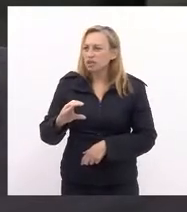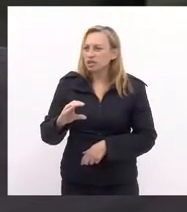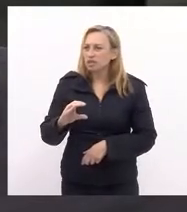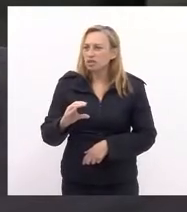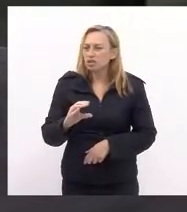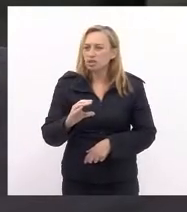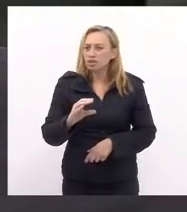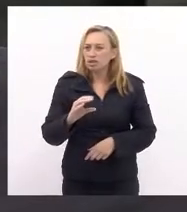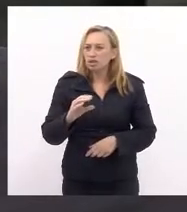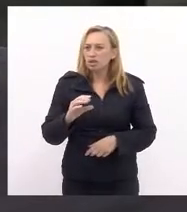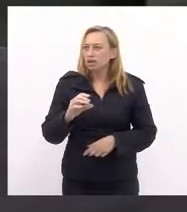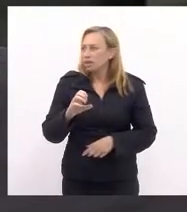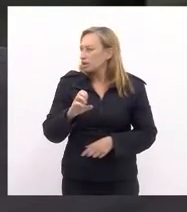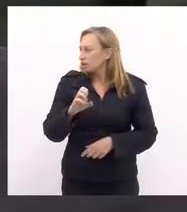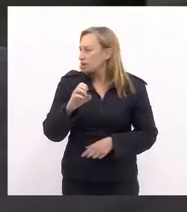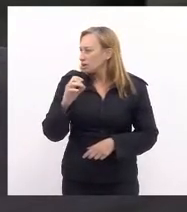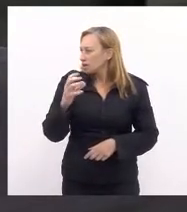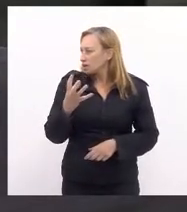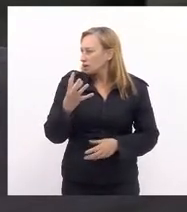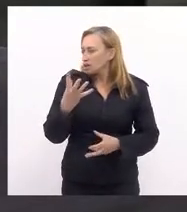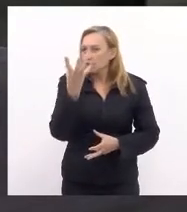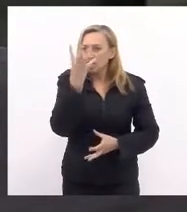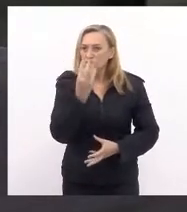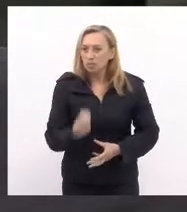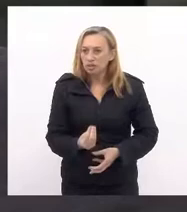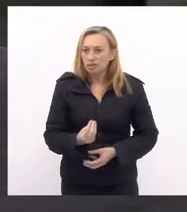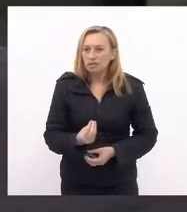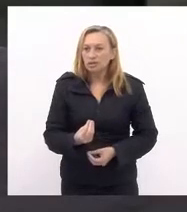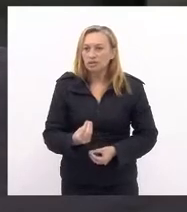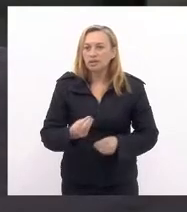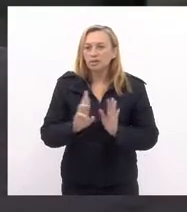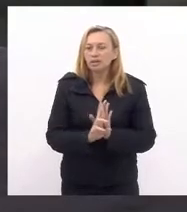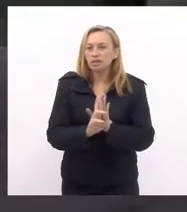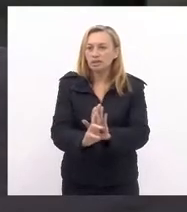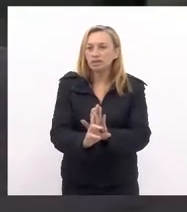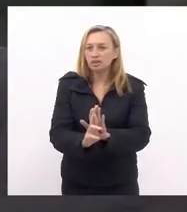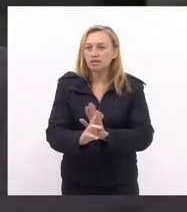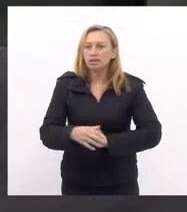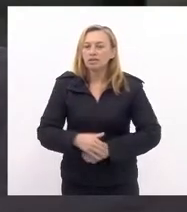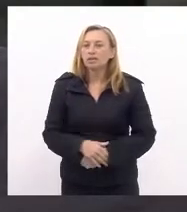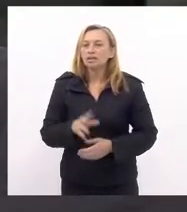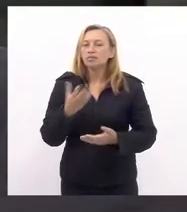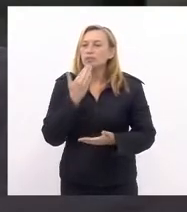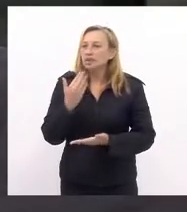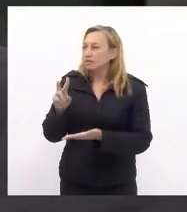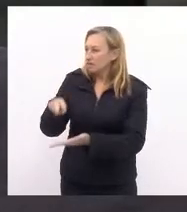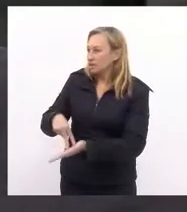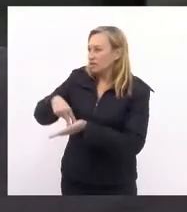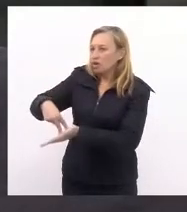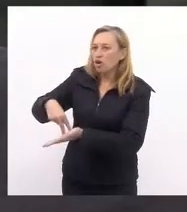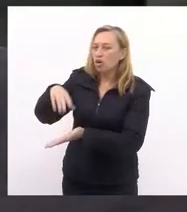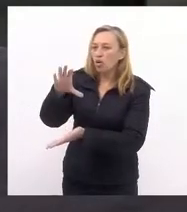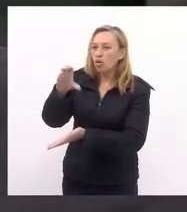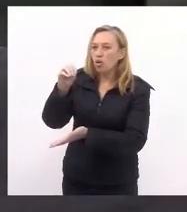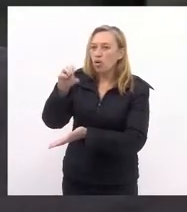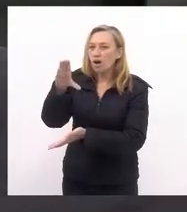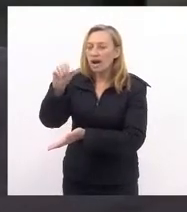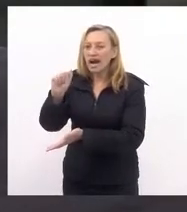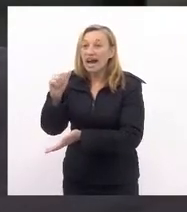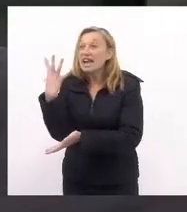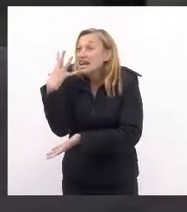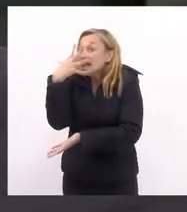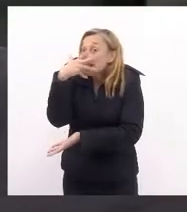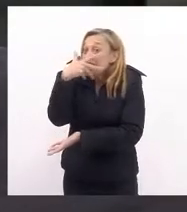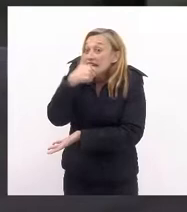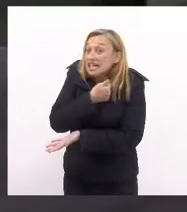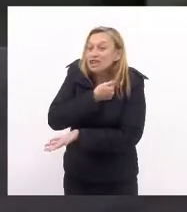várias etnias ali tem representada. Eu queria até que ela ficasse de pé, está com um cocá lindo.